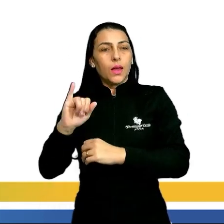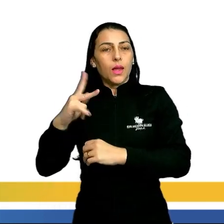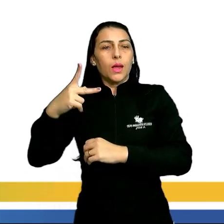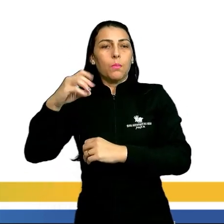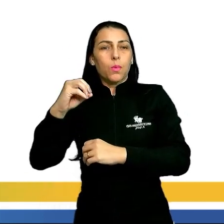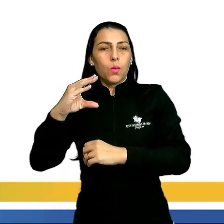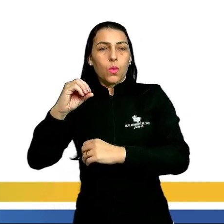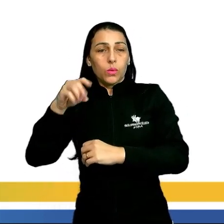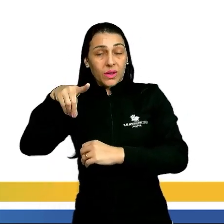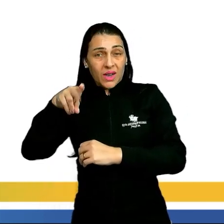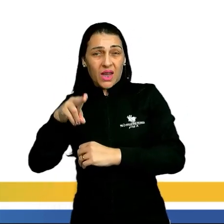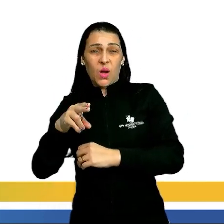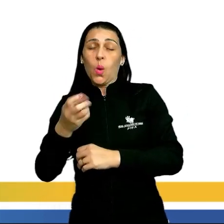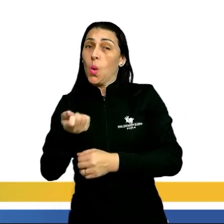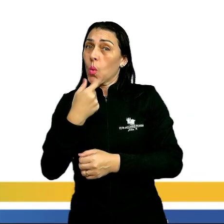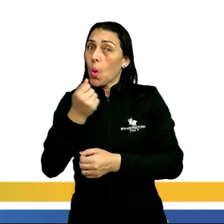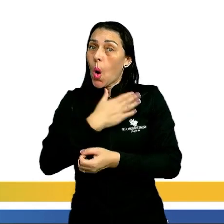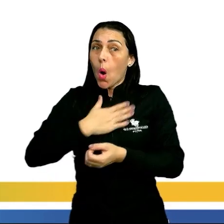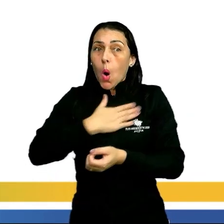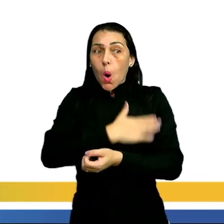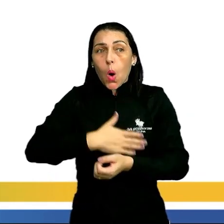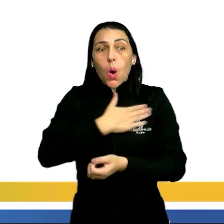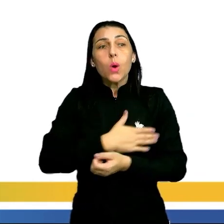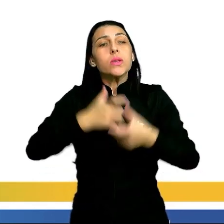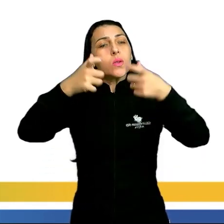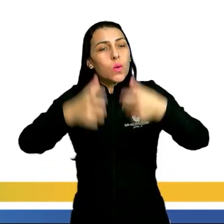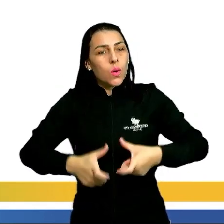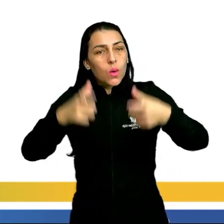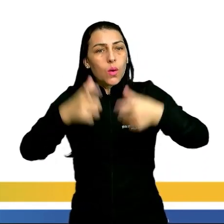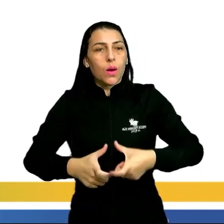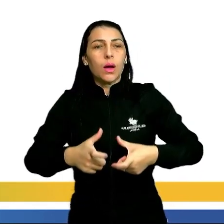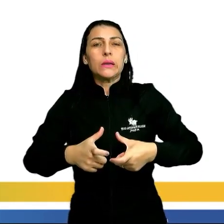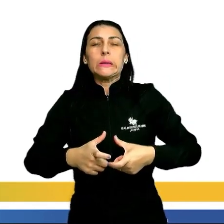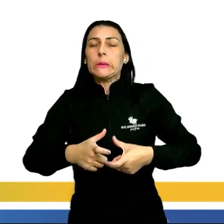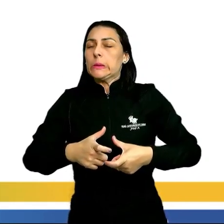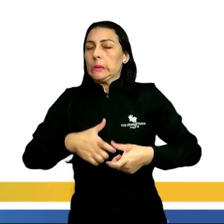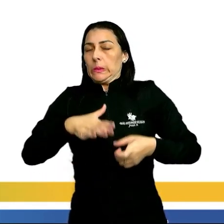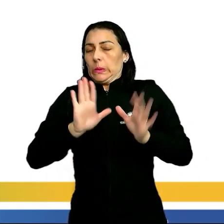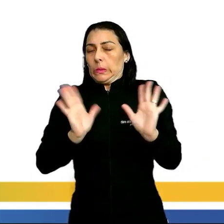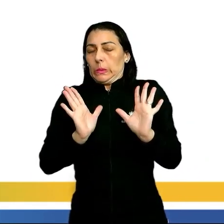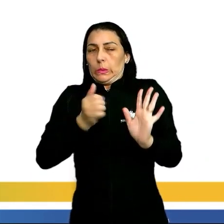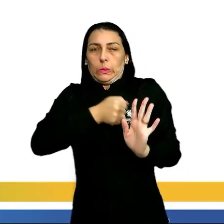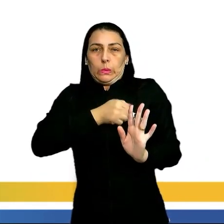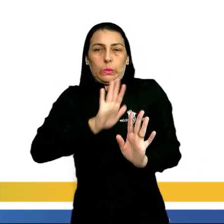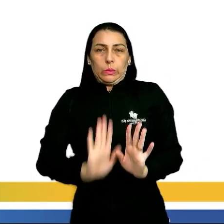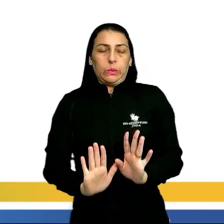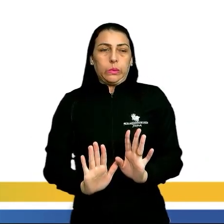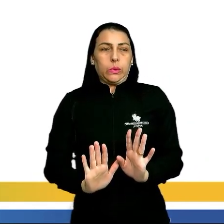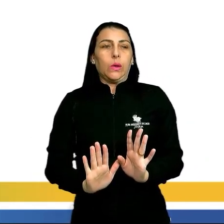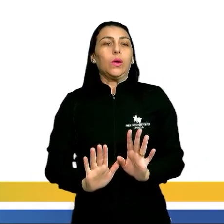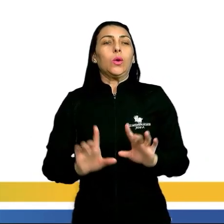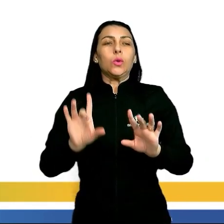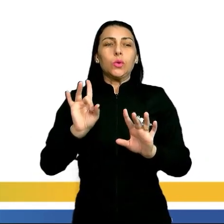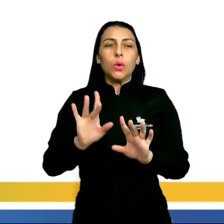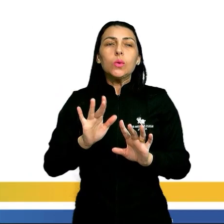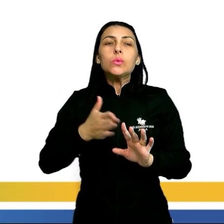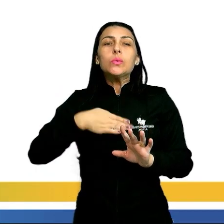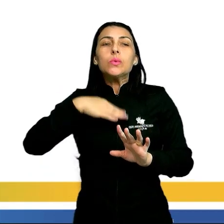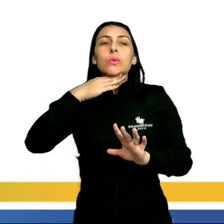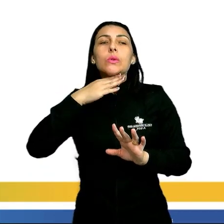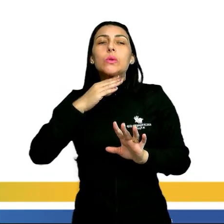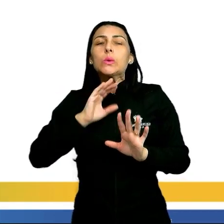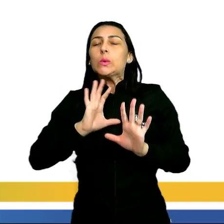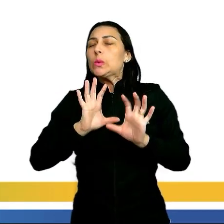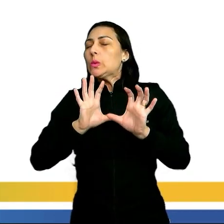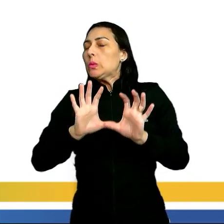Profundissimamente hipocondríaco, este ambiente me causa repugnância. Sobe-me à